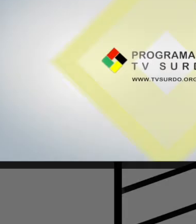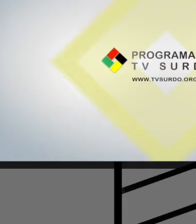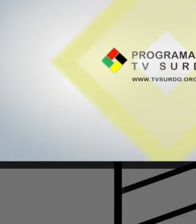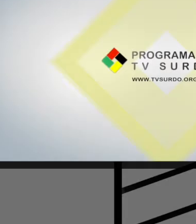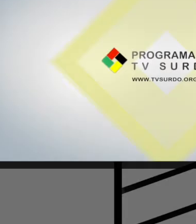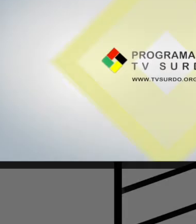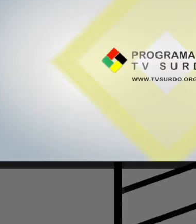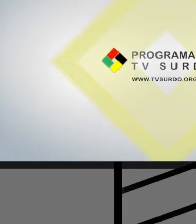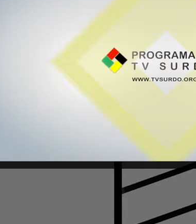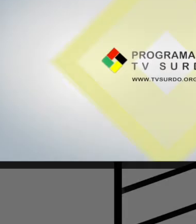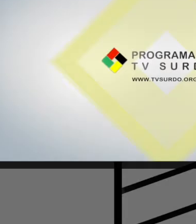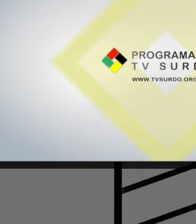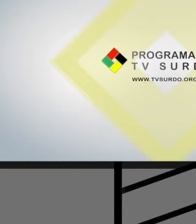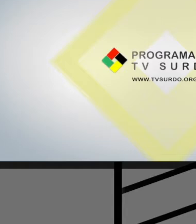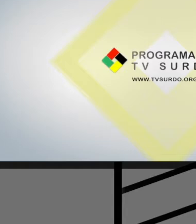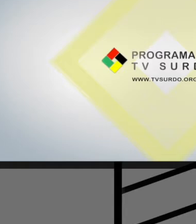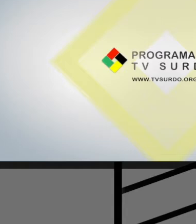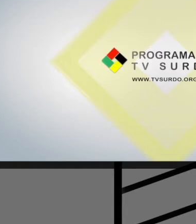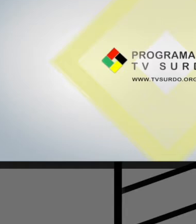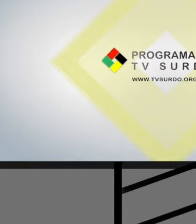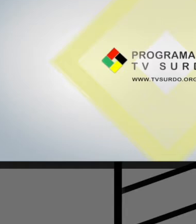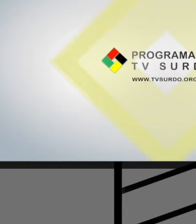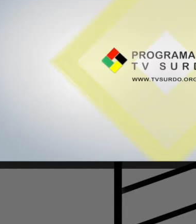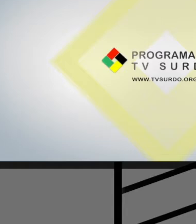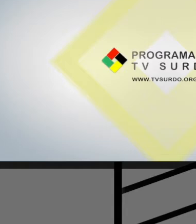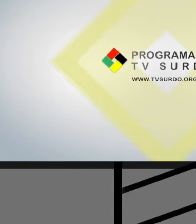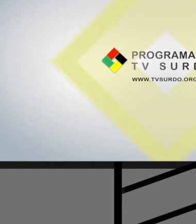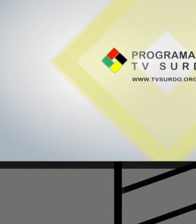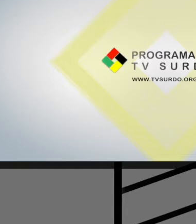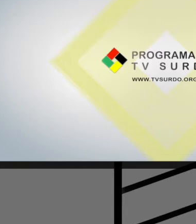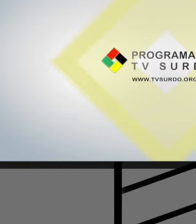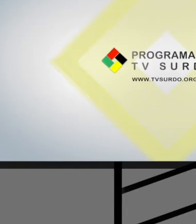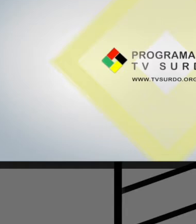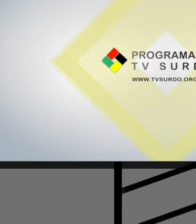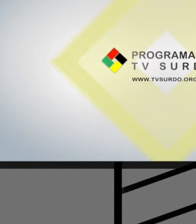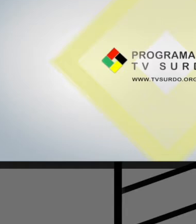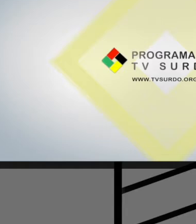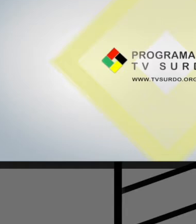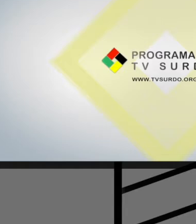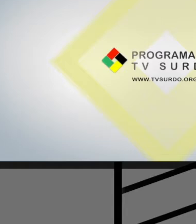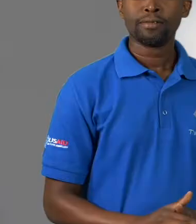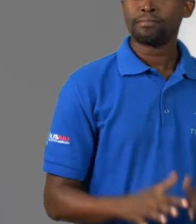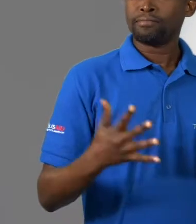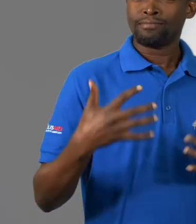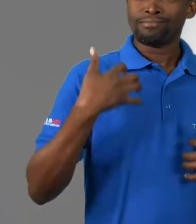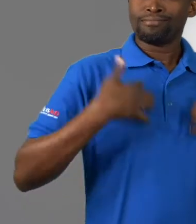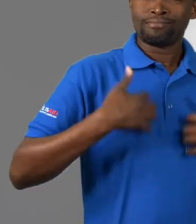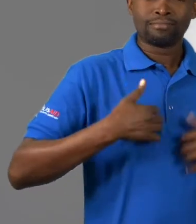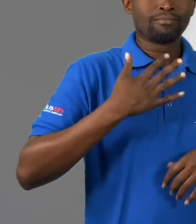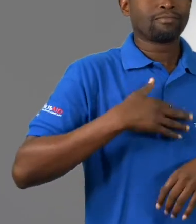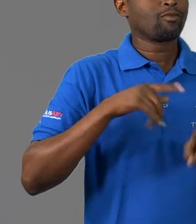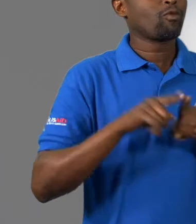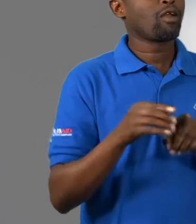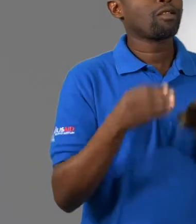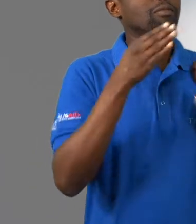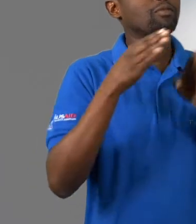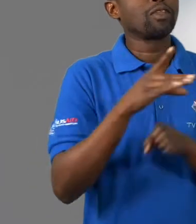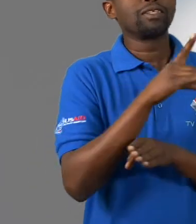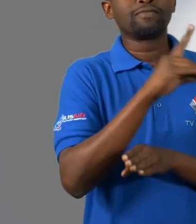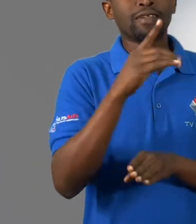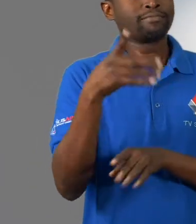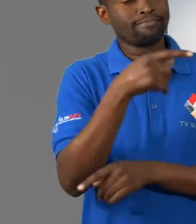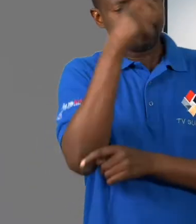Pessoas com deficiência exigem que seus direitos sejam respeitados. Estas exigências foram